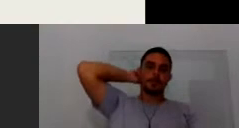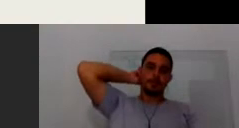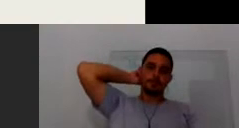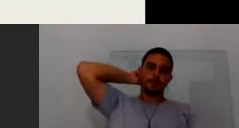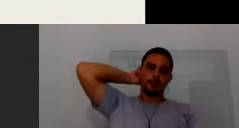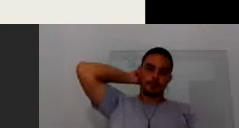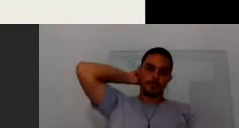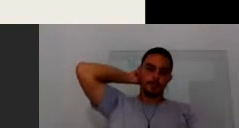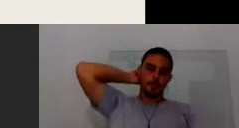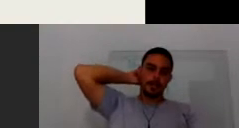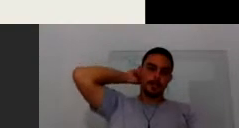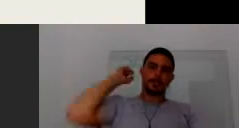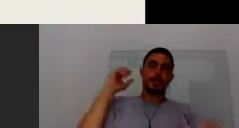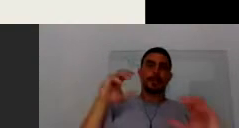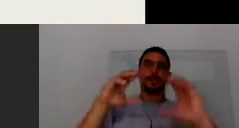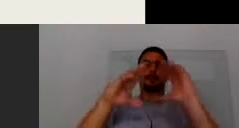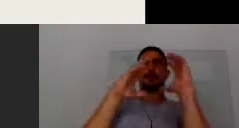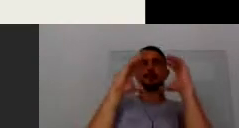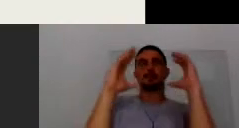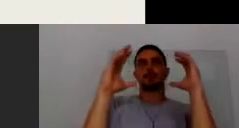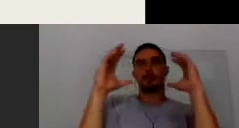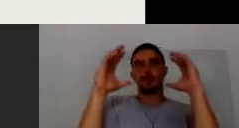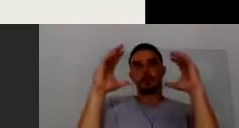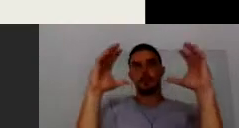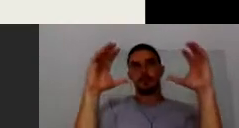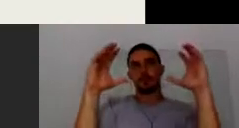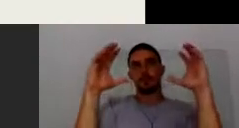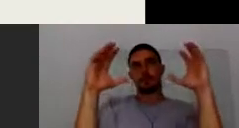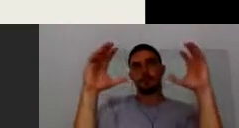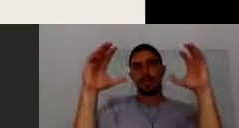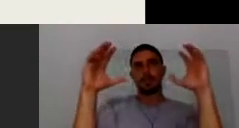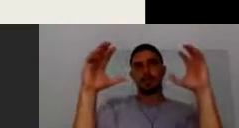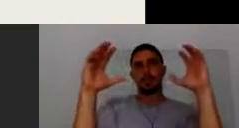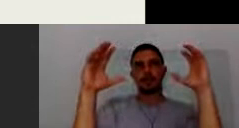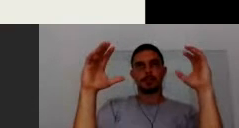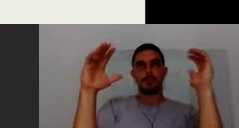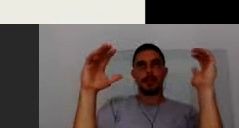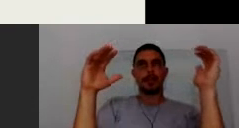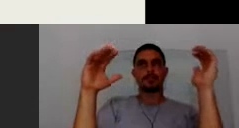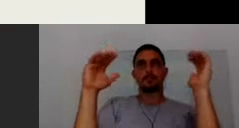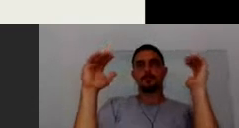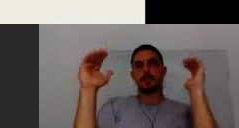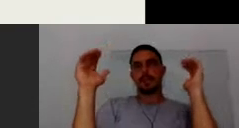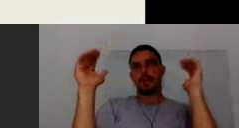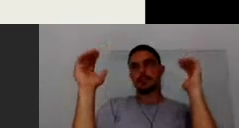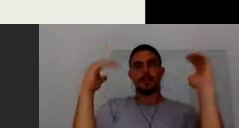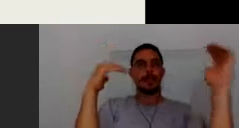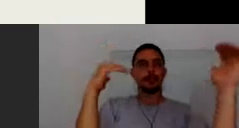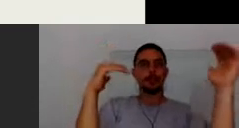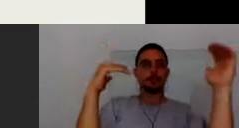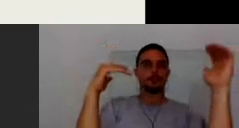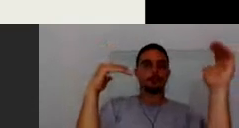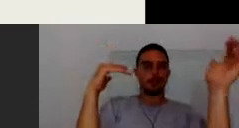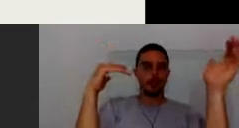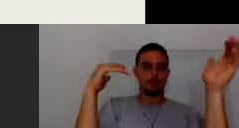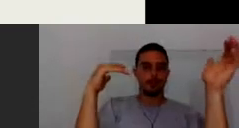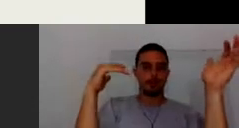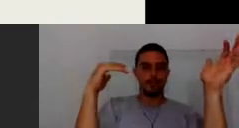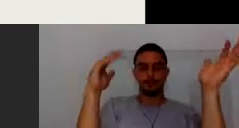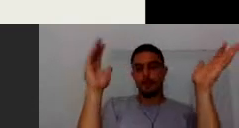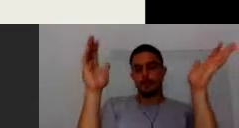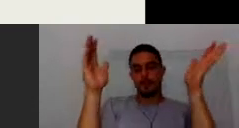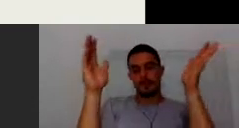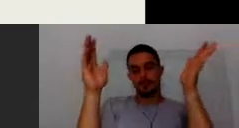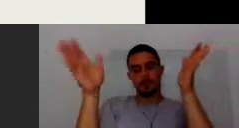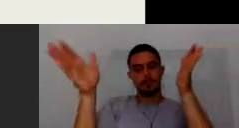aplicar, principalmente, por exemplo, se eu tenho um solo que tem uma velocidade de infiltração básica de 10 milímetros por hora,